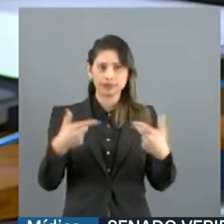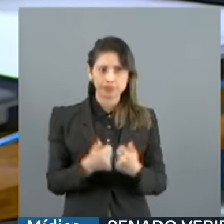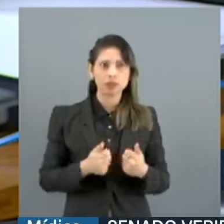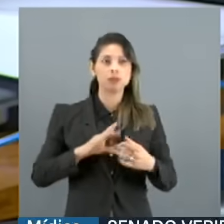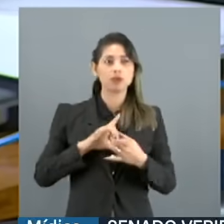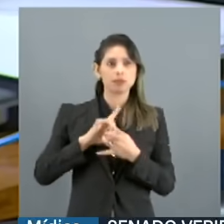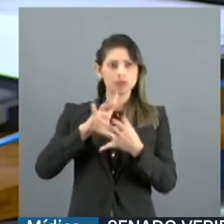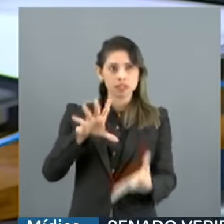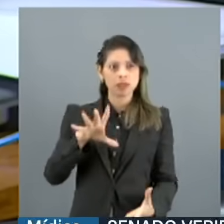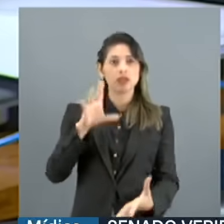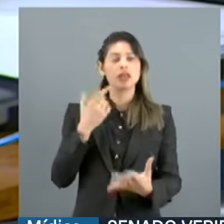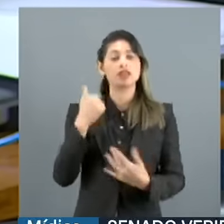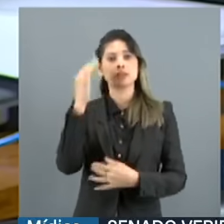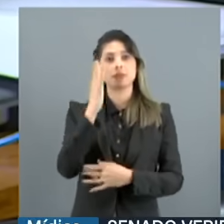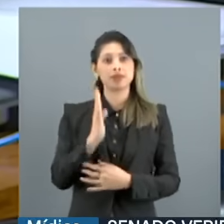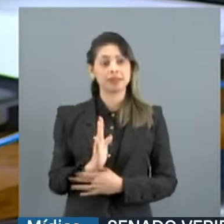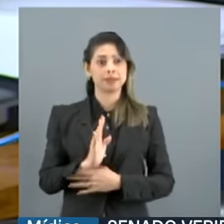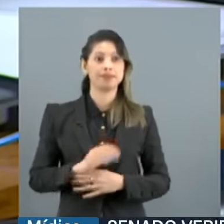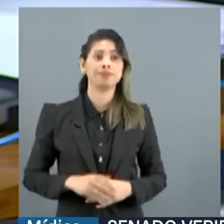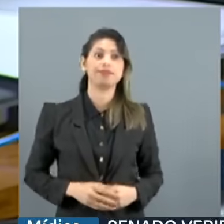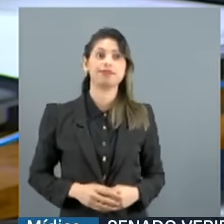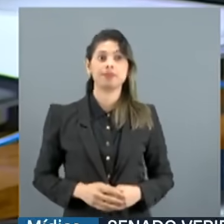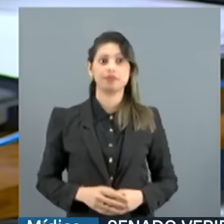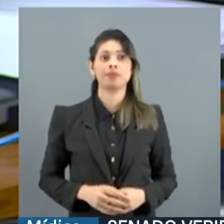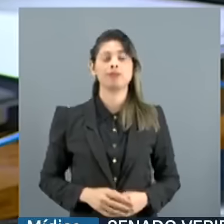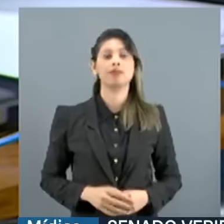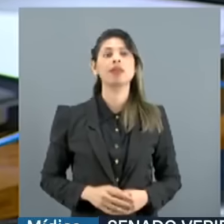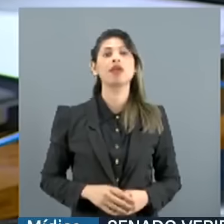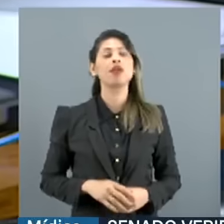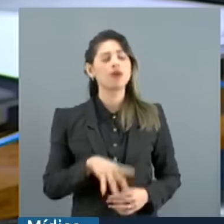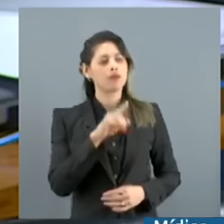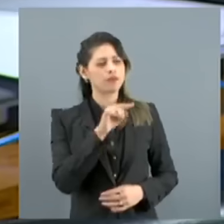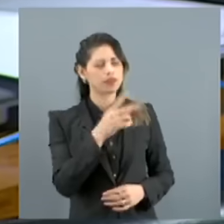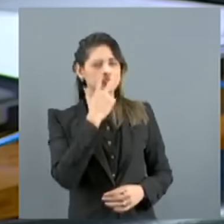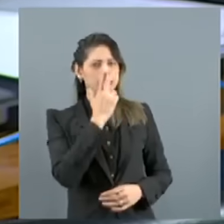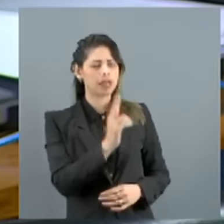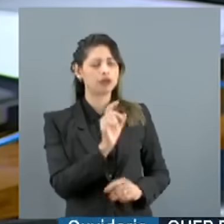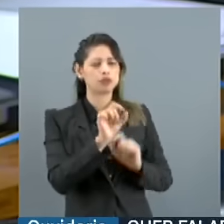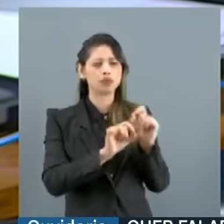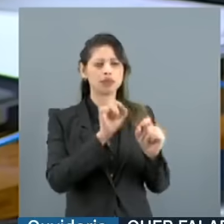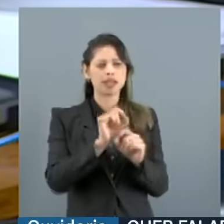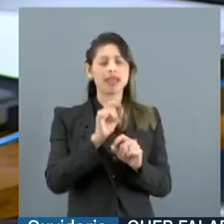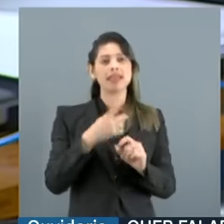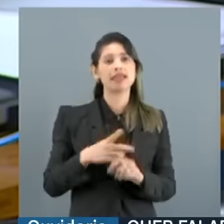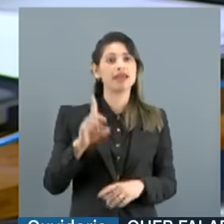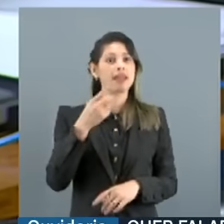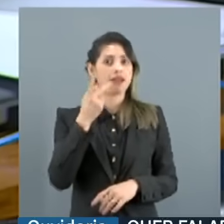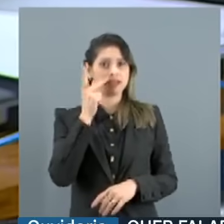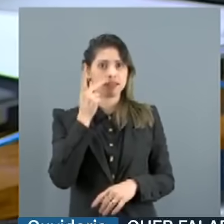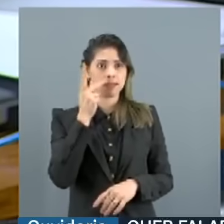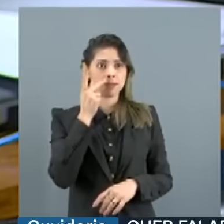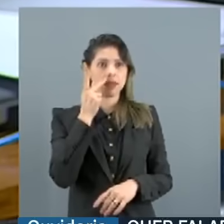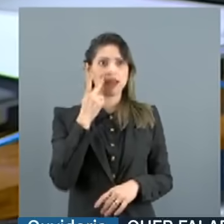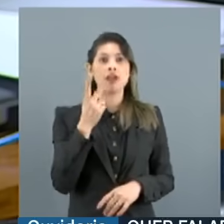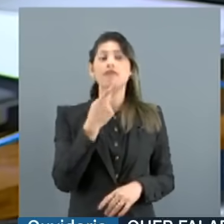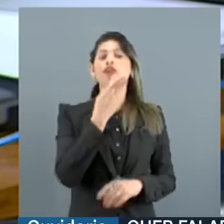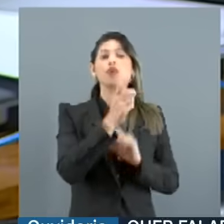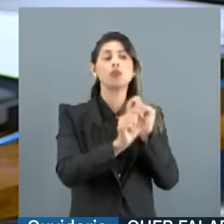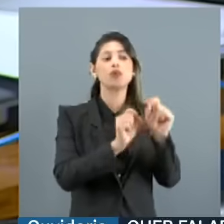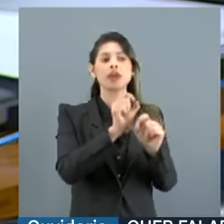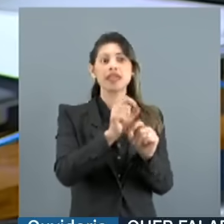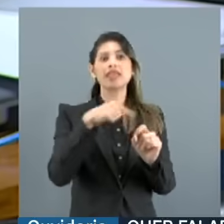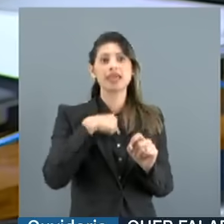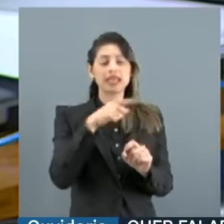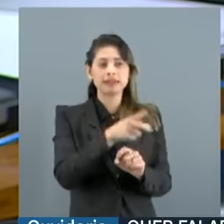democracia brasileira. O senhor considera que a deputada Carla Zambelli fazia mediações